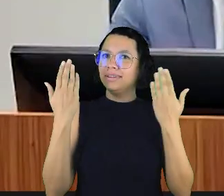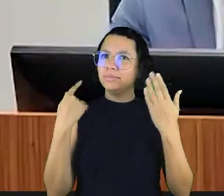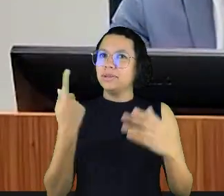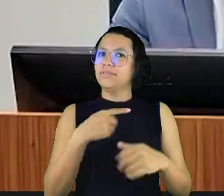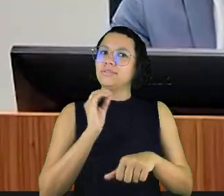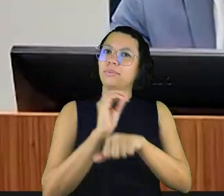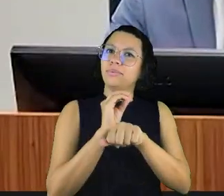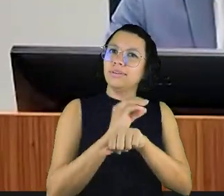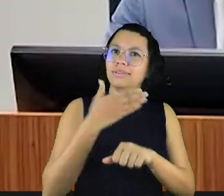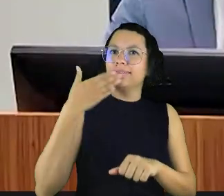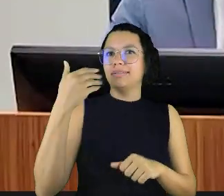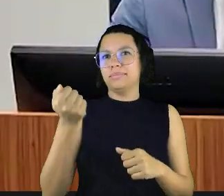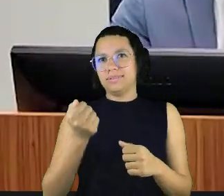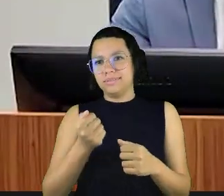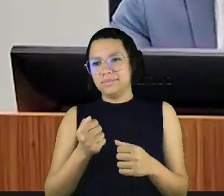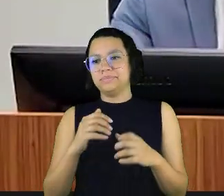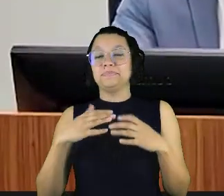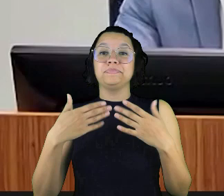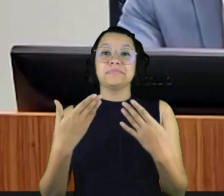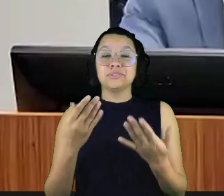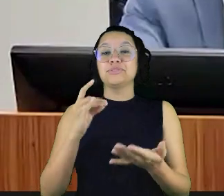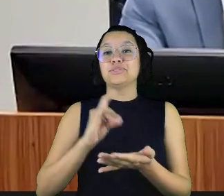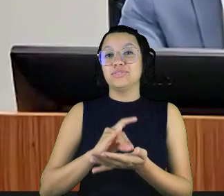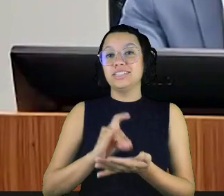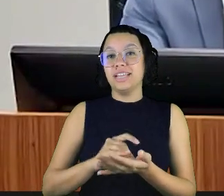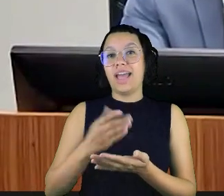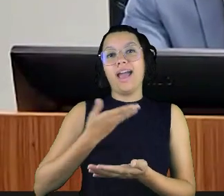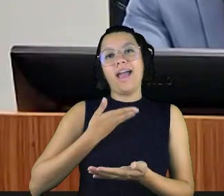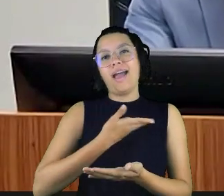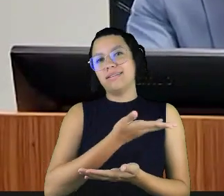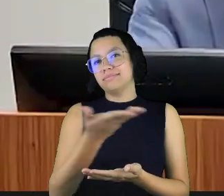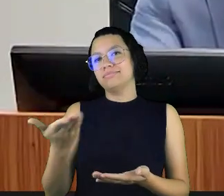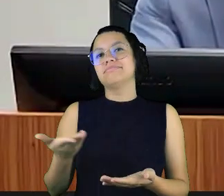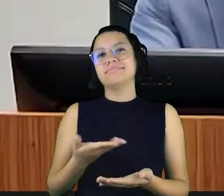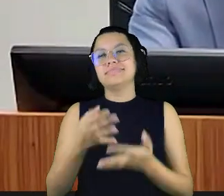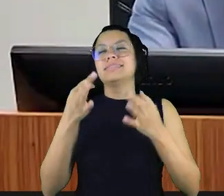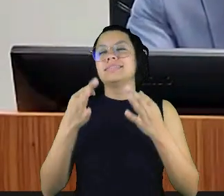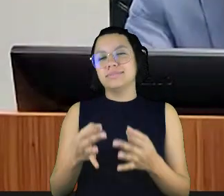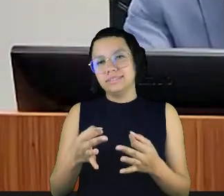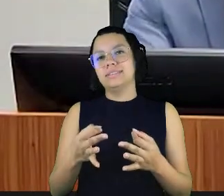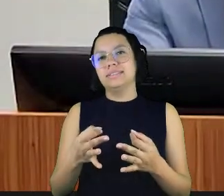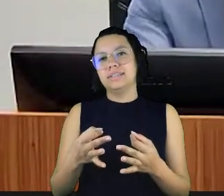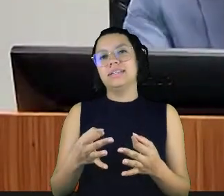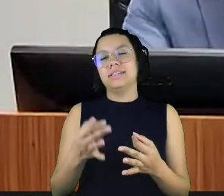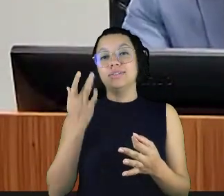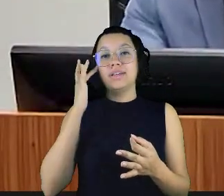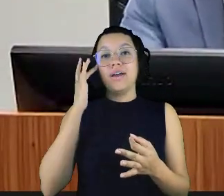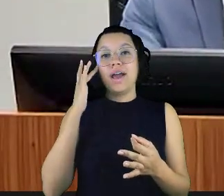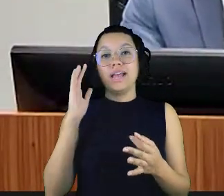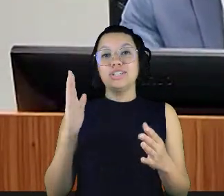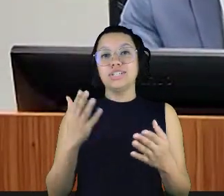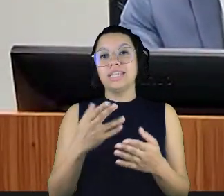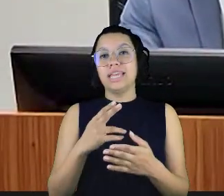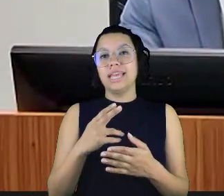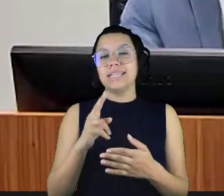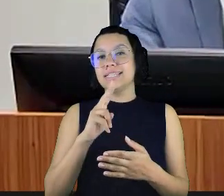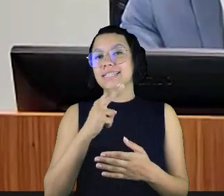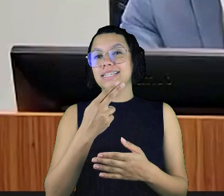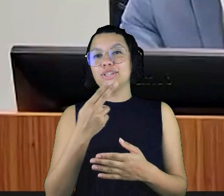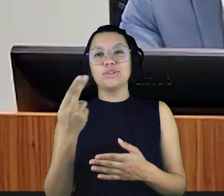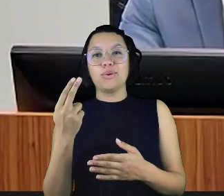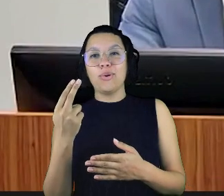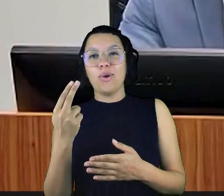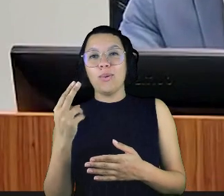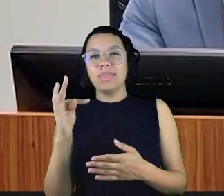têm toda a razão. Eu acho que esse apelido é horroroso, né? Enfim, mas a Bom, teimosinha é, de fato, um